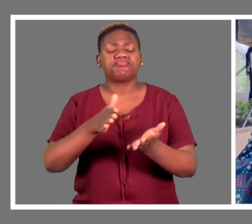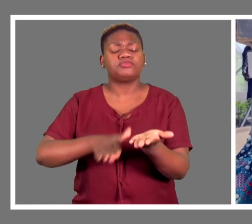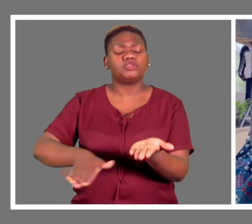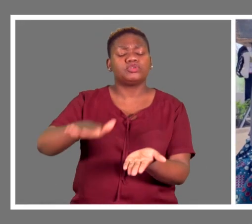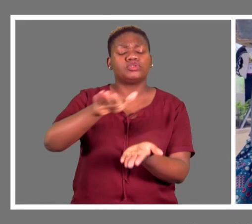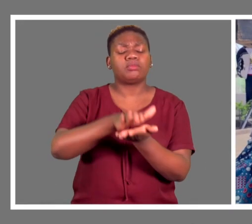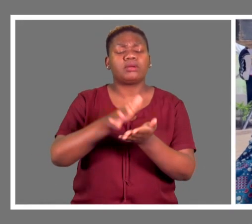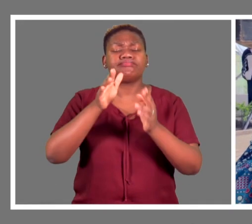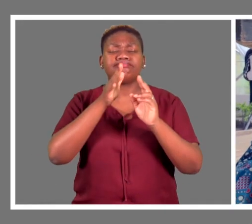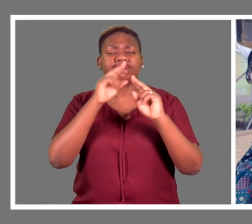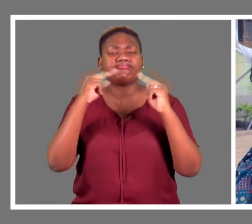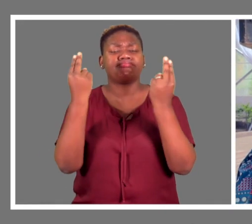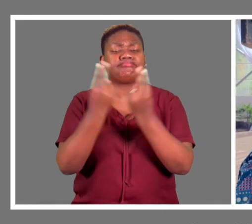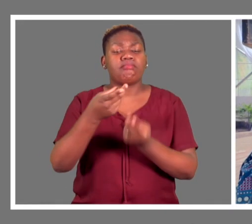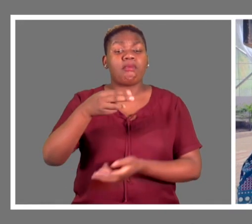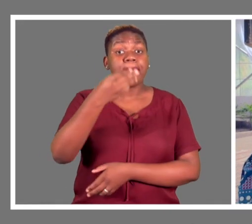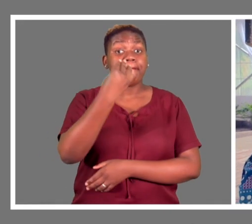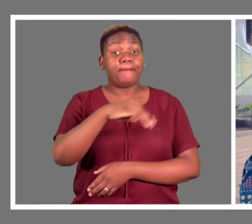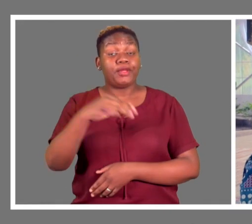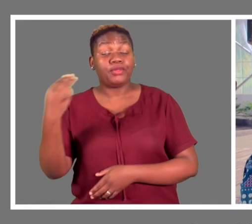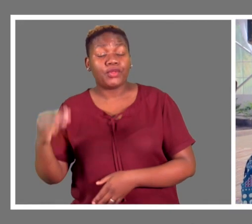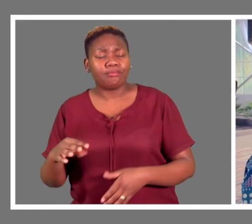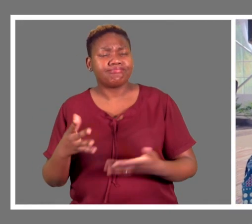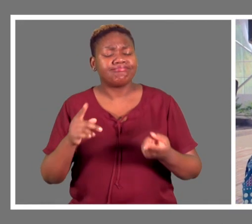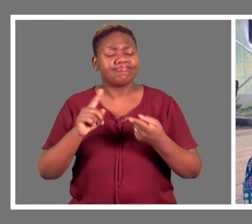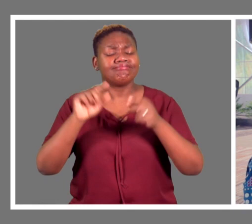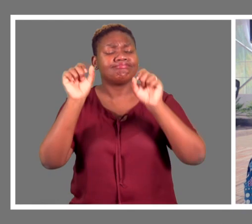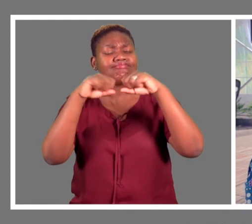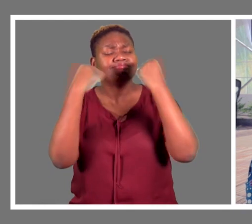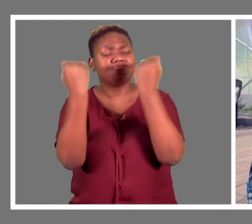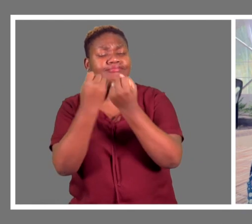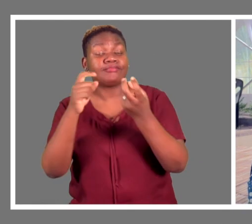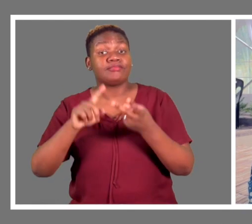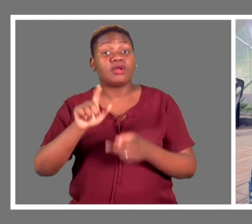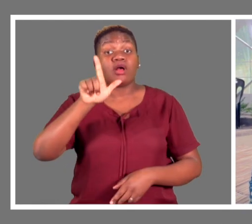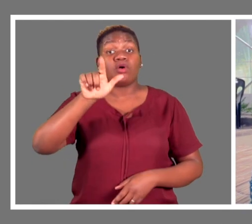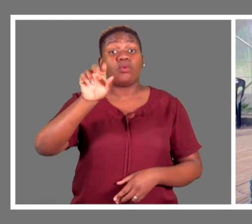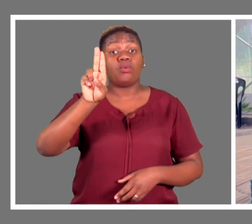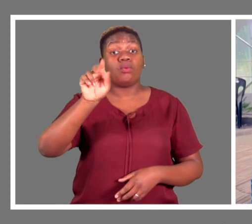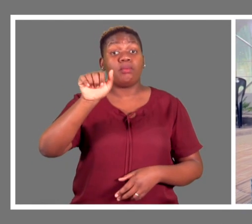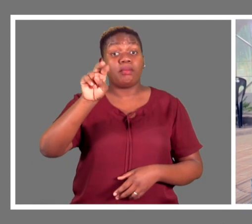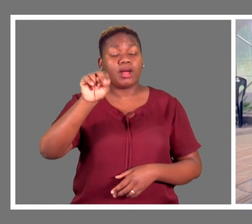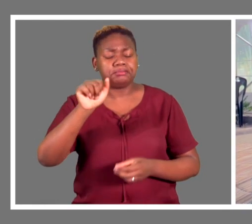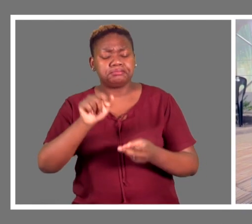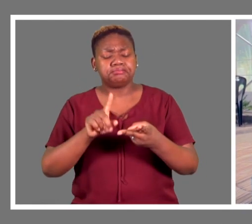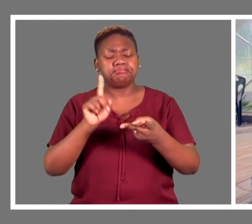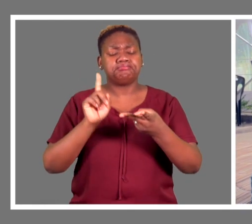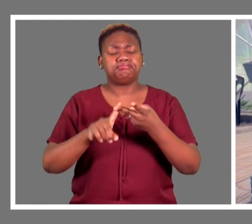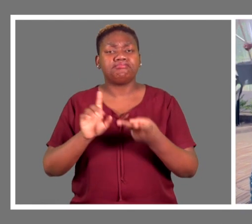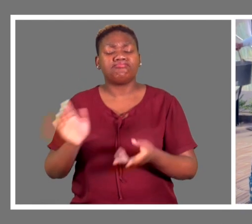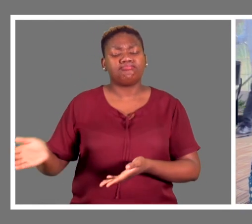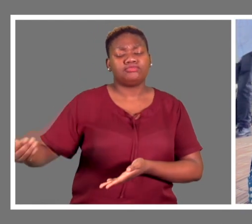Gesto básico, mas marcante na vida destas crianças, que pela sua condição física lhes deve dado